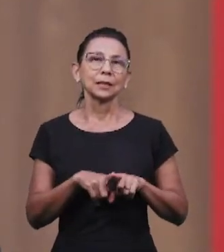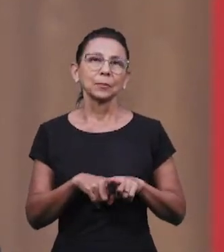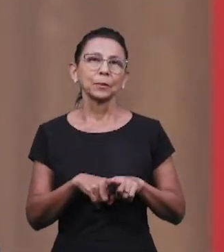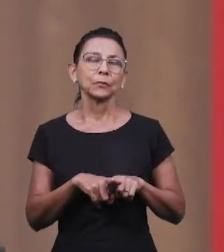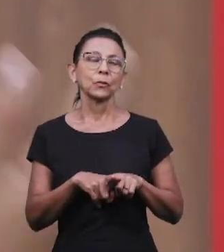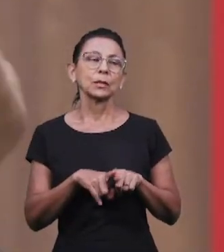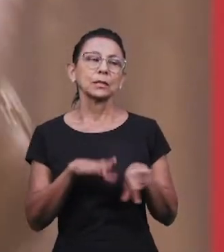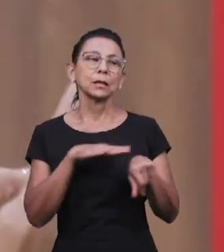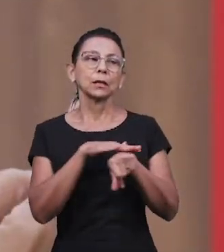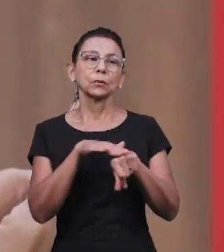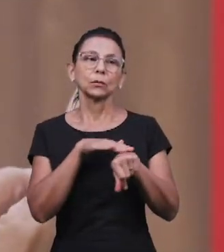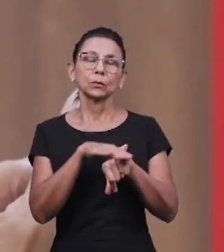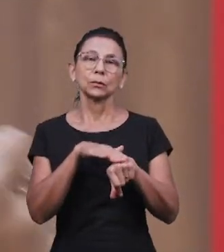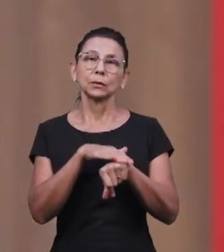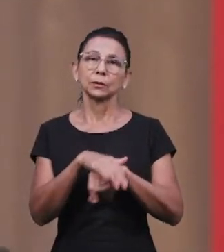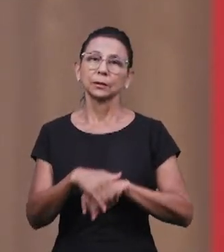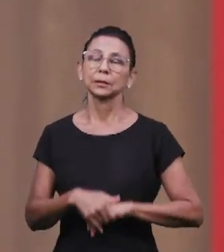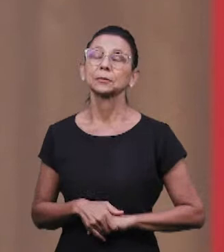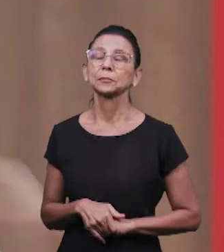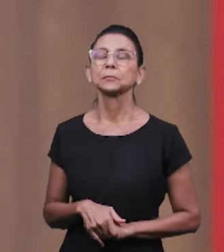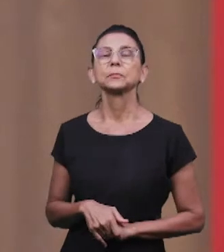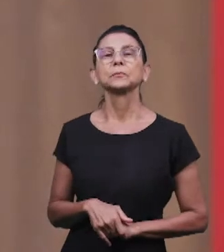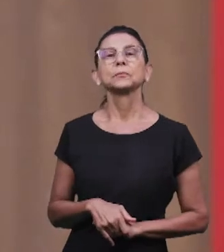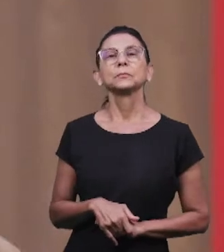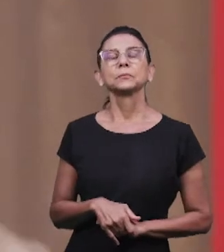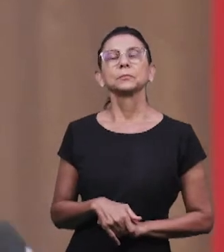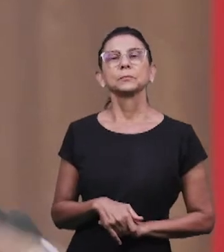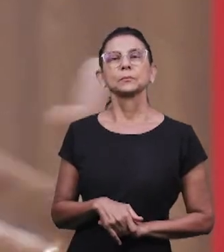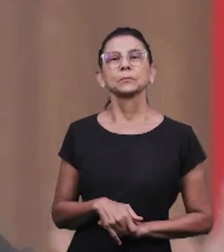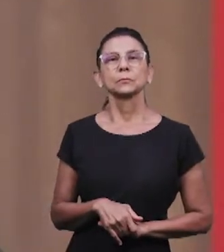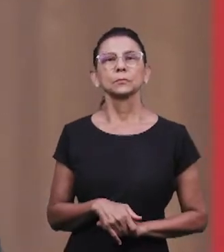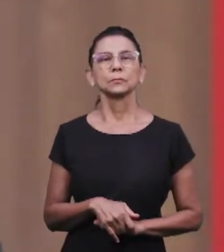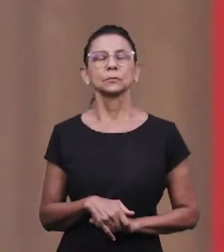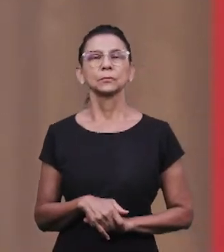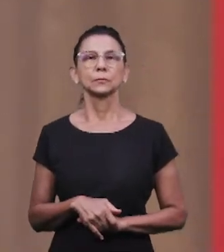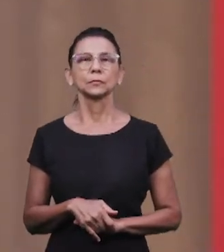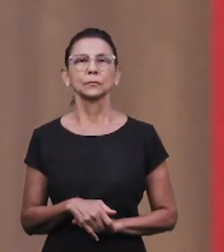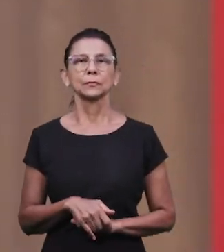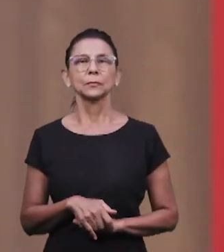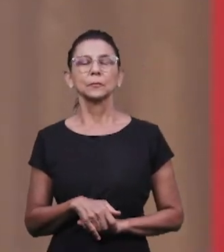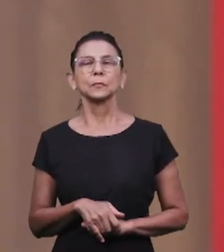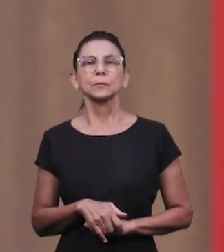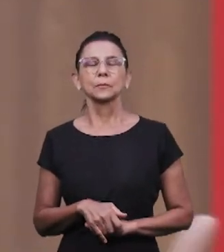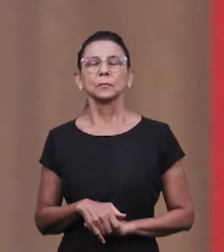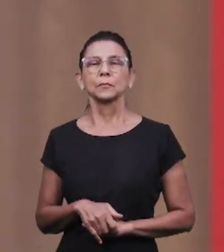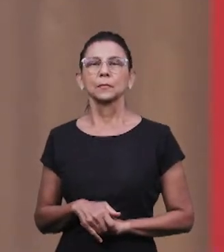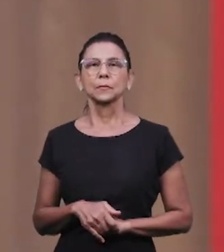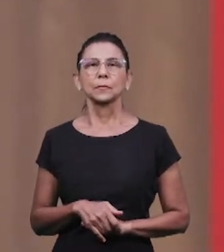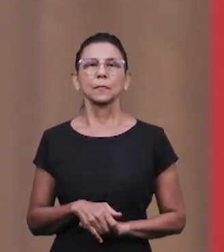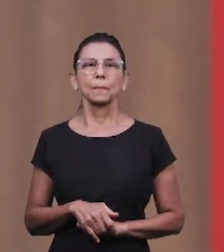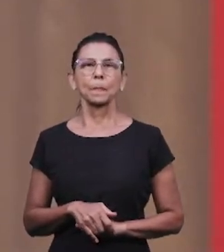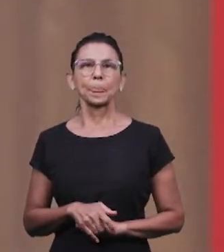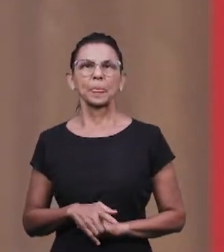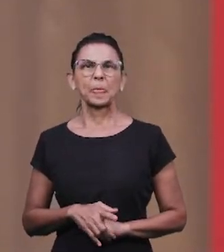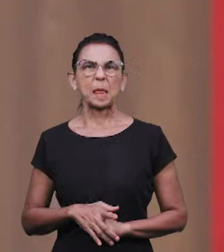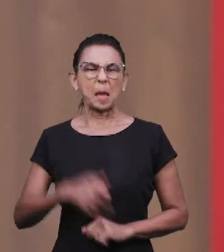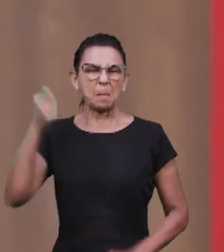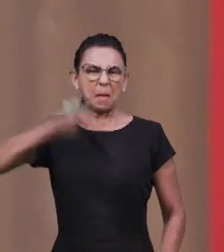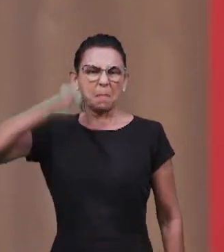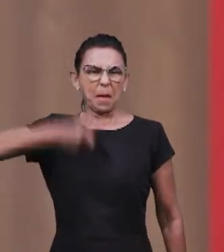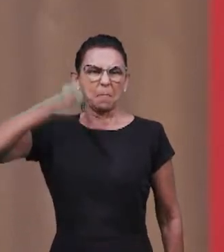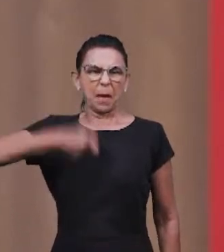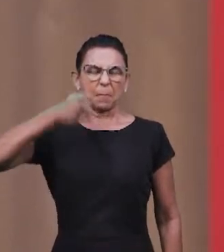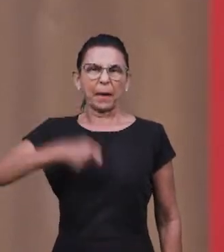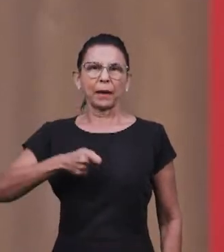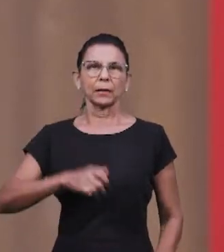você conversar, é um diálogo. Nós temos que ter sempre dizer, né? Nos pronunciar pela autoridade em paz, não